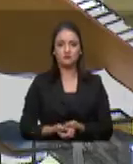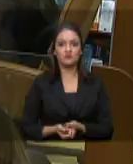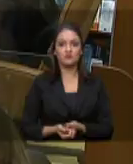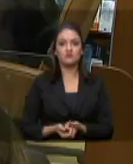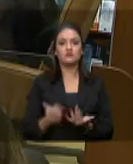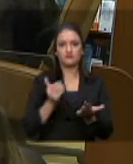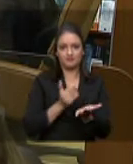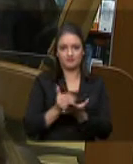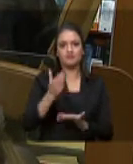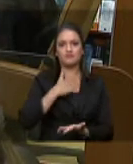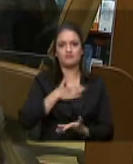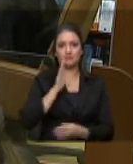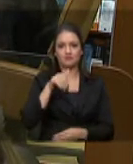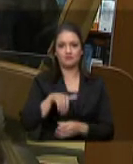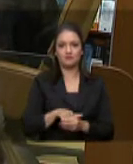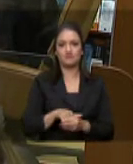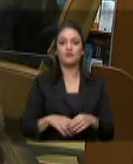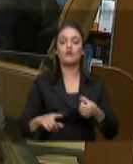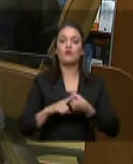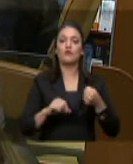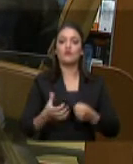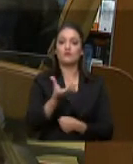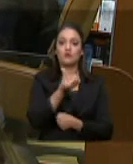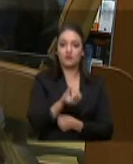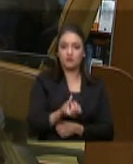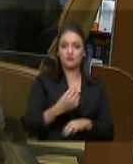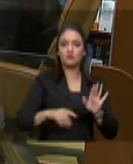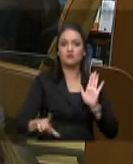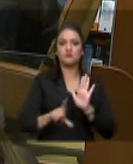ao voto. O artigo 6º da Lei